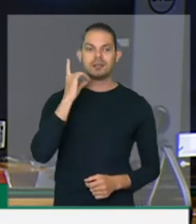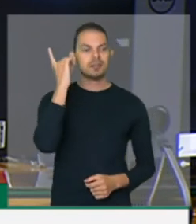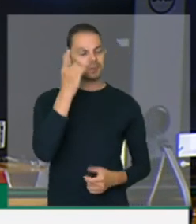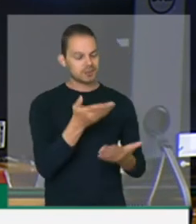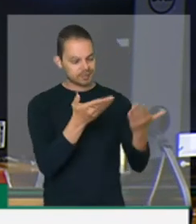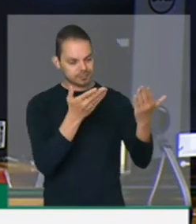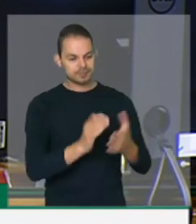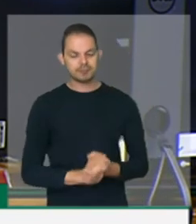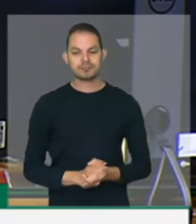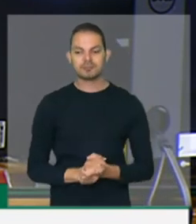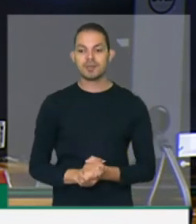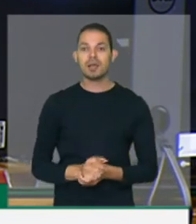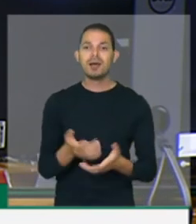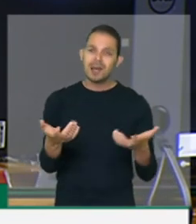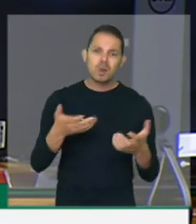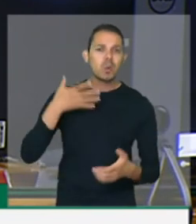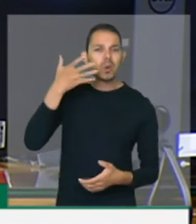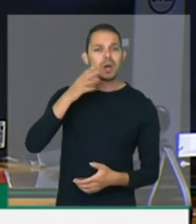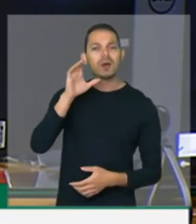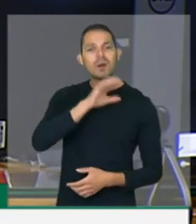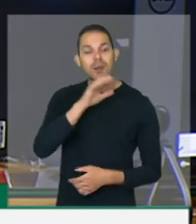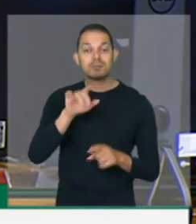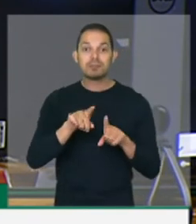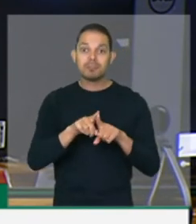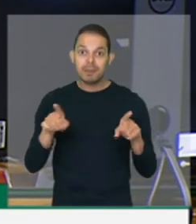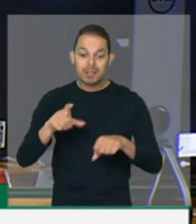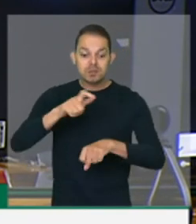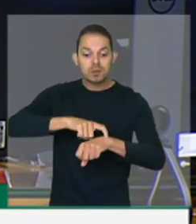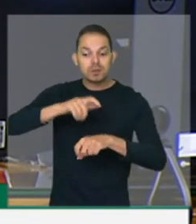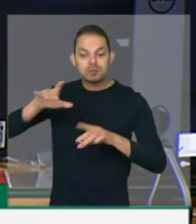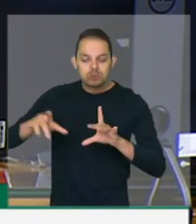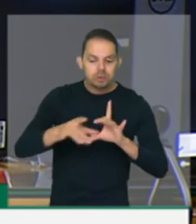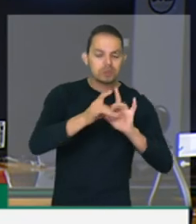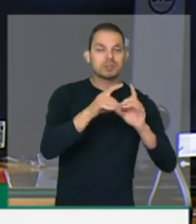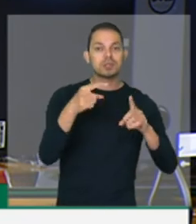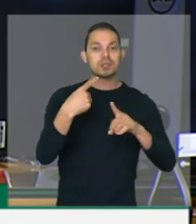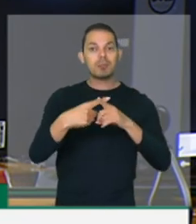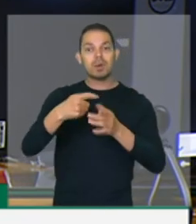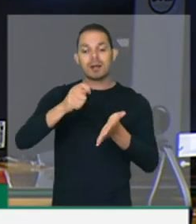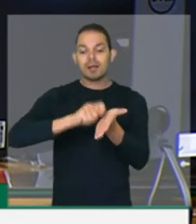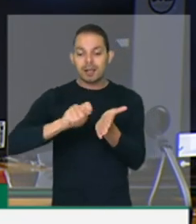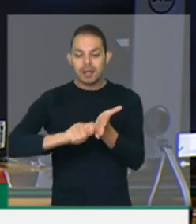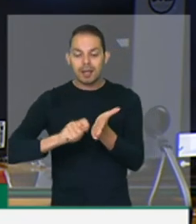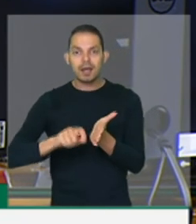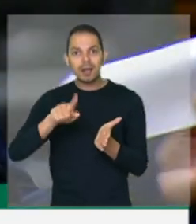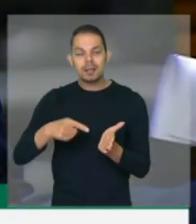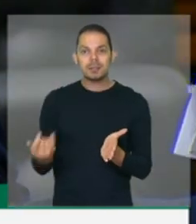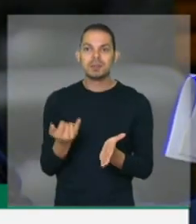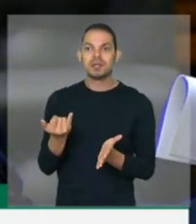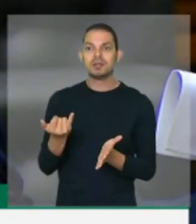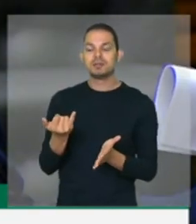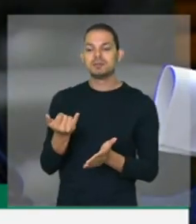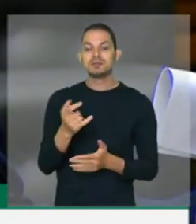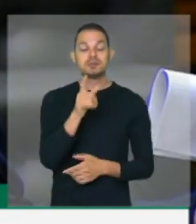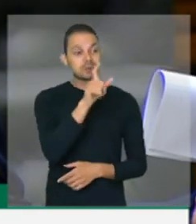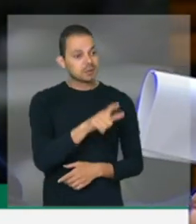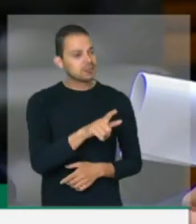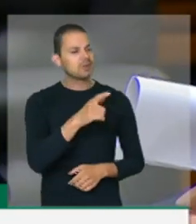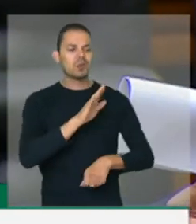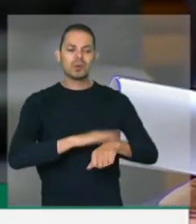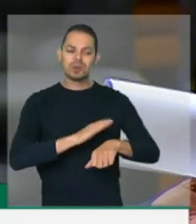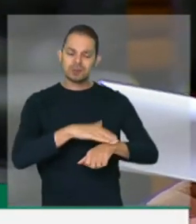Eu pretendendo ser breve, mas preciso juntar os tempos, porque eu vou fazer por escrito pela importância da matéria. Vossa Excelência, e um minuto usar não seu dá. Tempo,